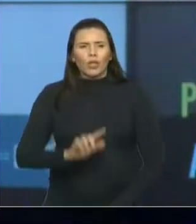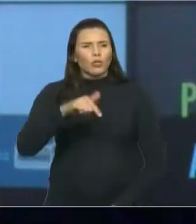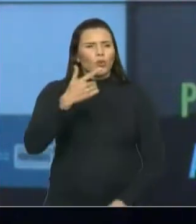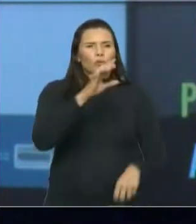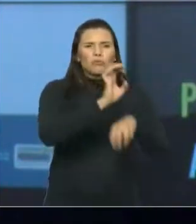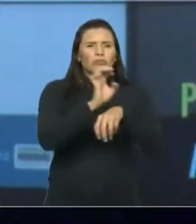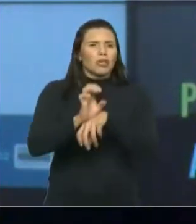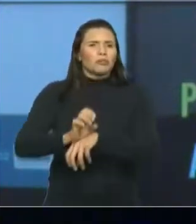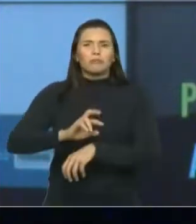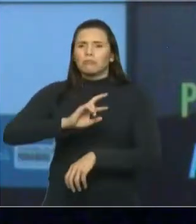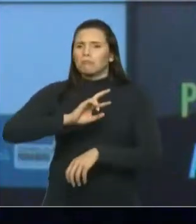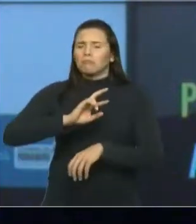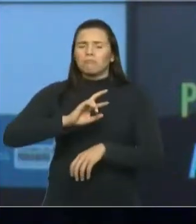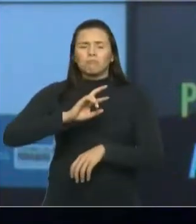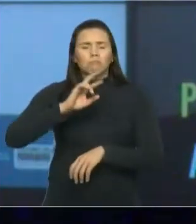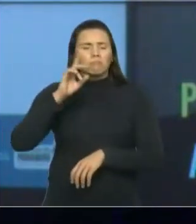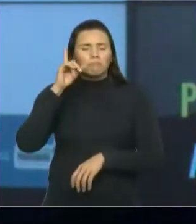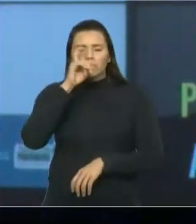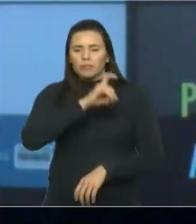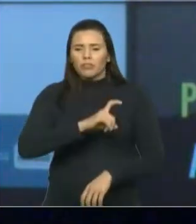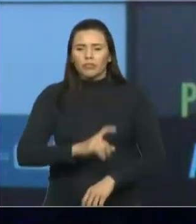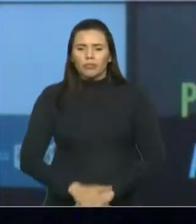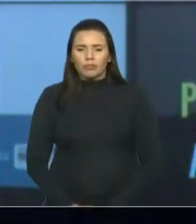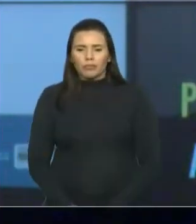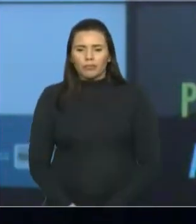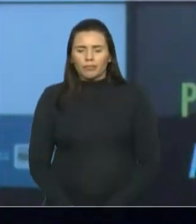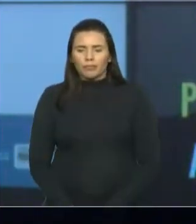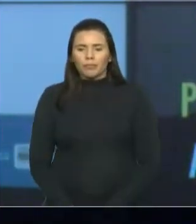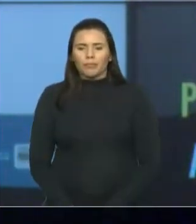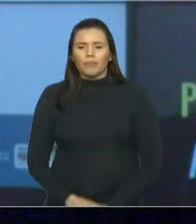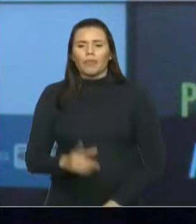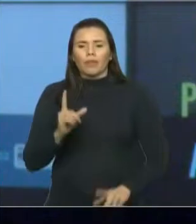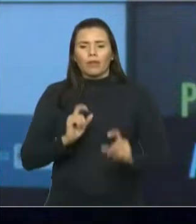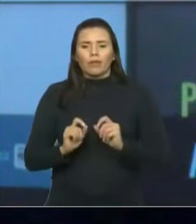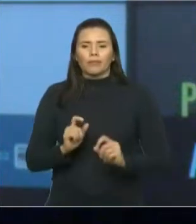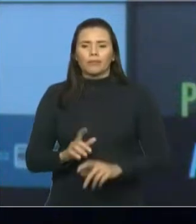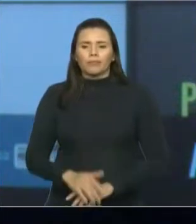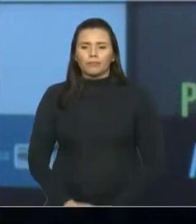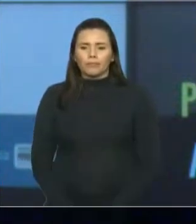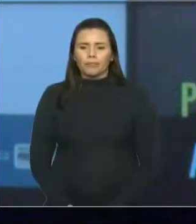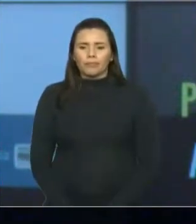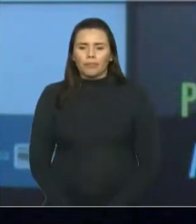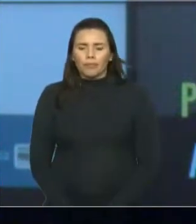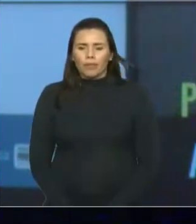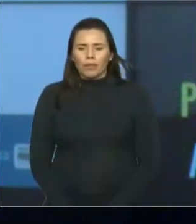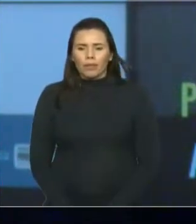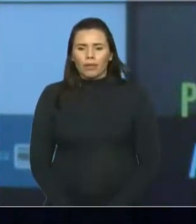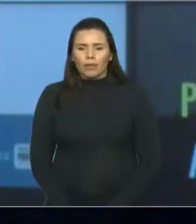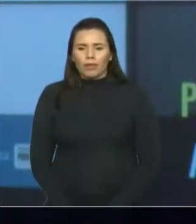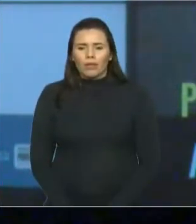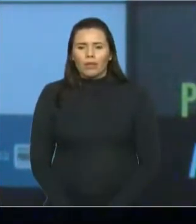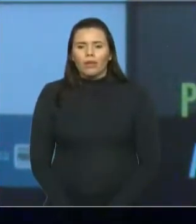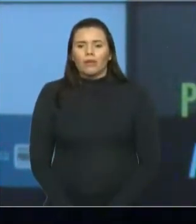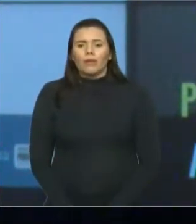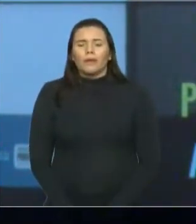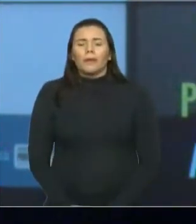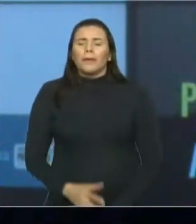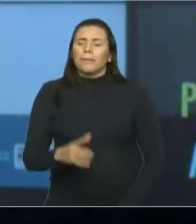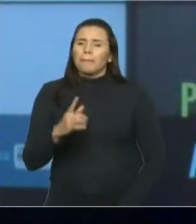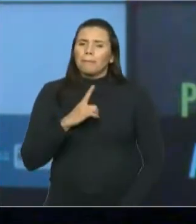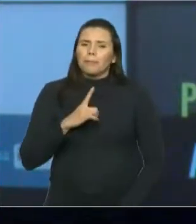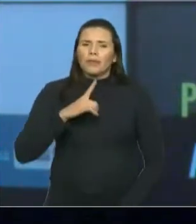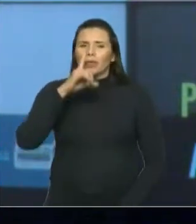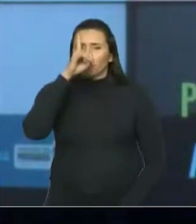Mas com serviços concorrentes entre si e não serviços complementares entre si. Em muitas unidades, ou em